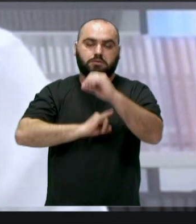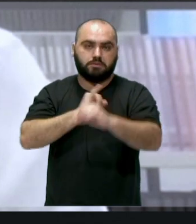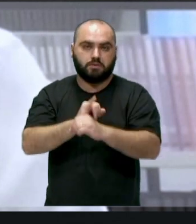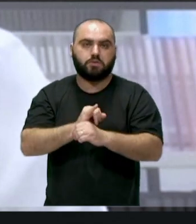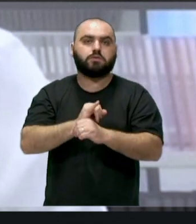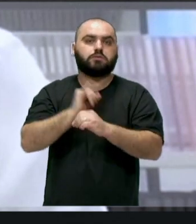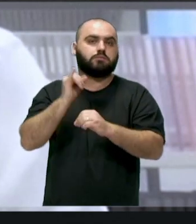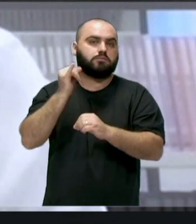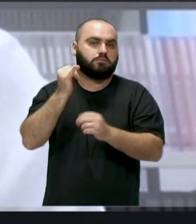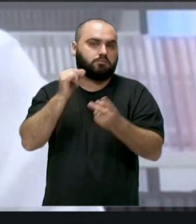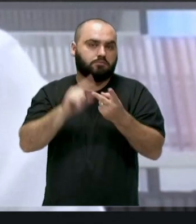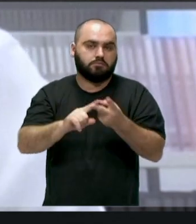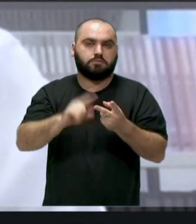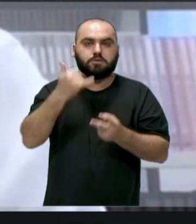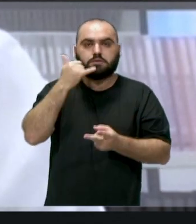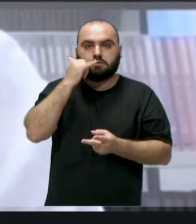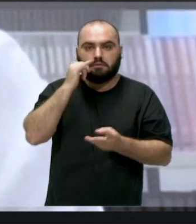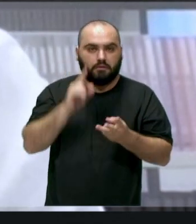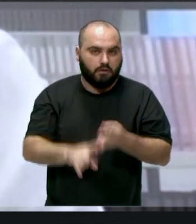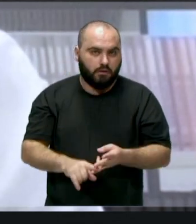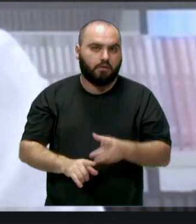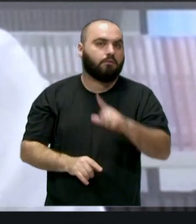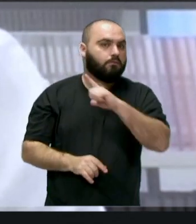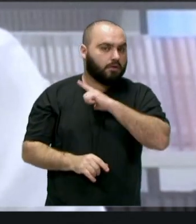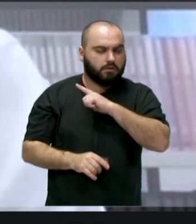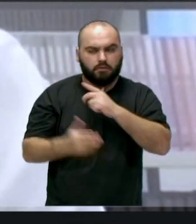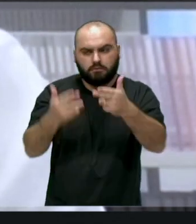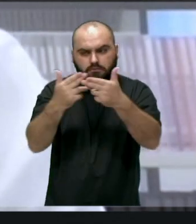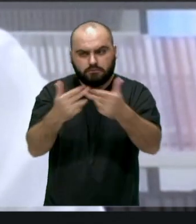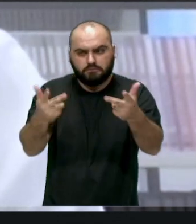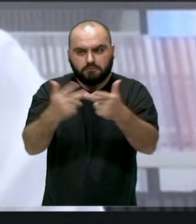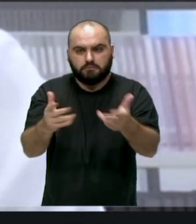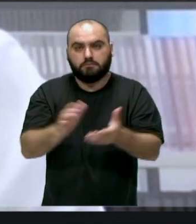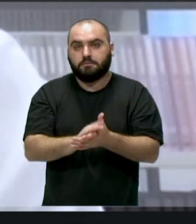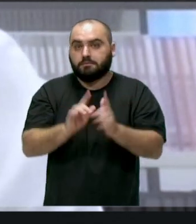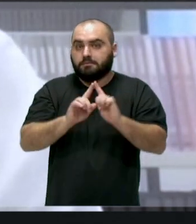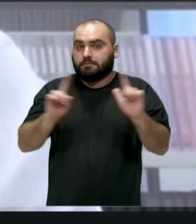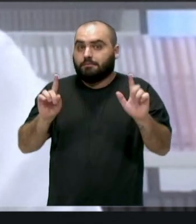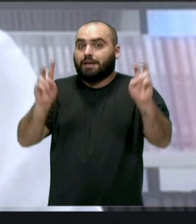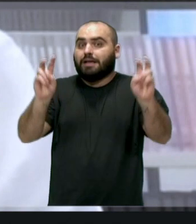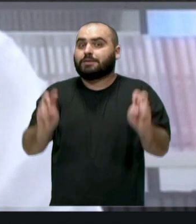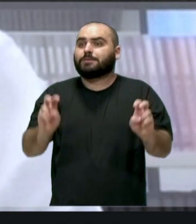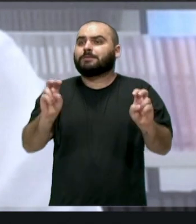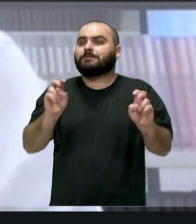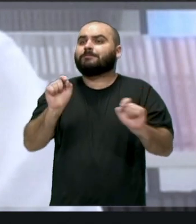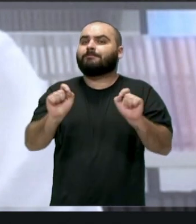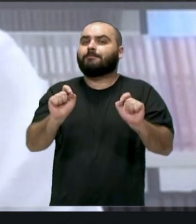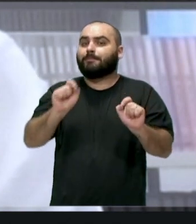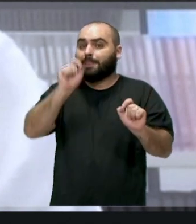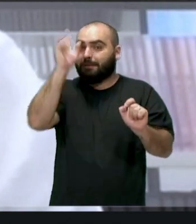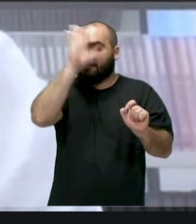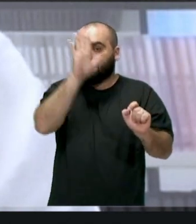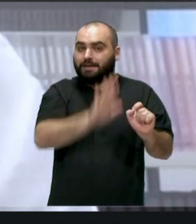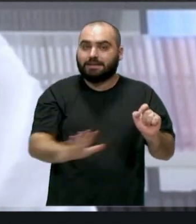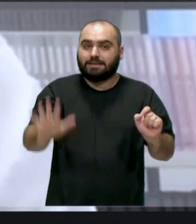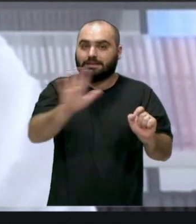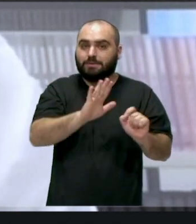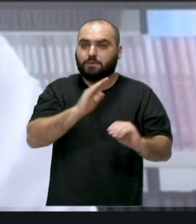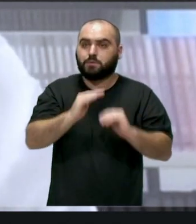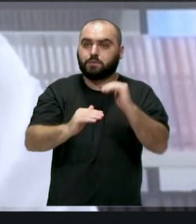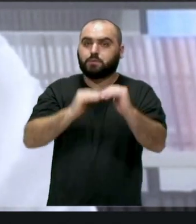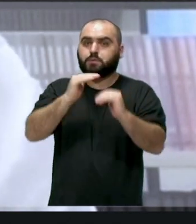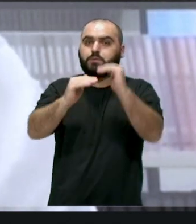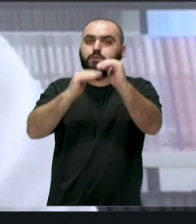pelo celular, terão instrumentos para isso. A grande questão é o Brasil evoluir no que se refere